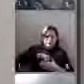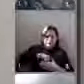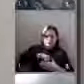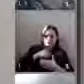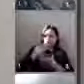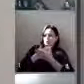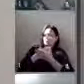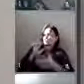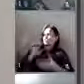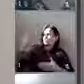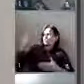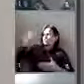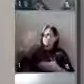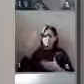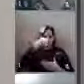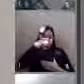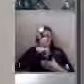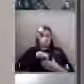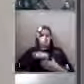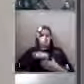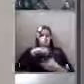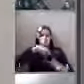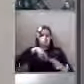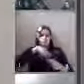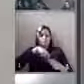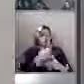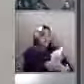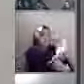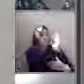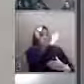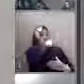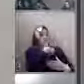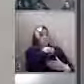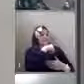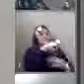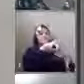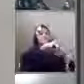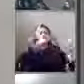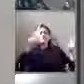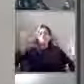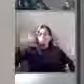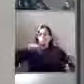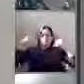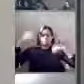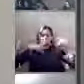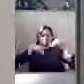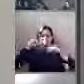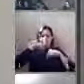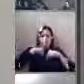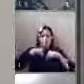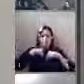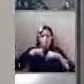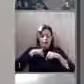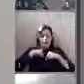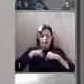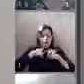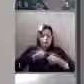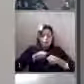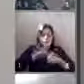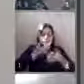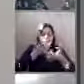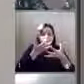de cozinheiro, para conseguir determinar tão específico, um recorte